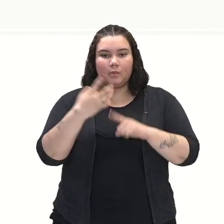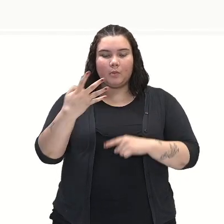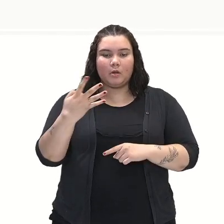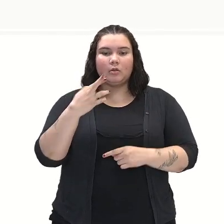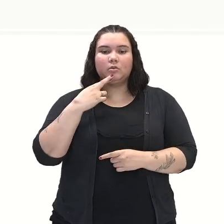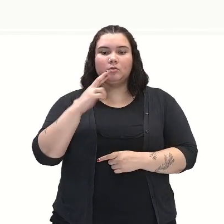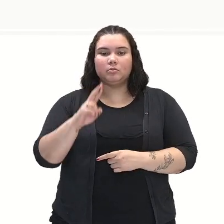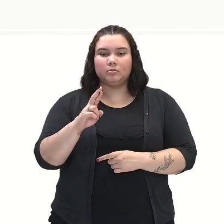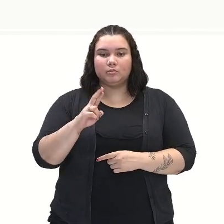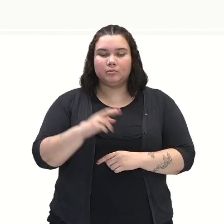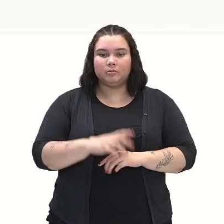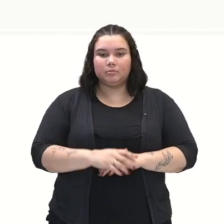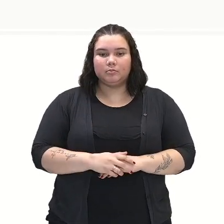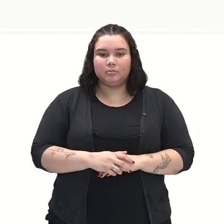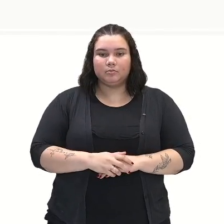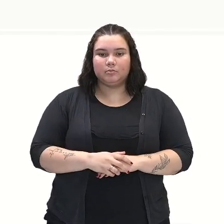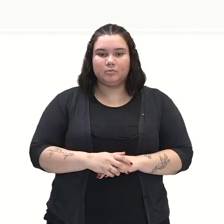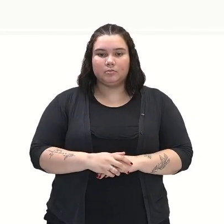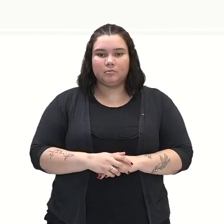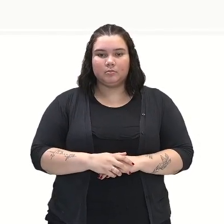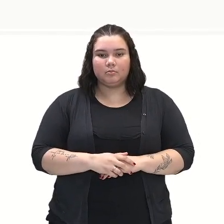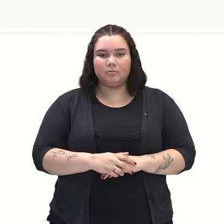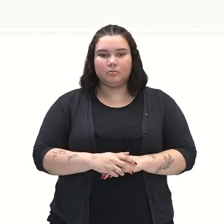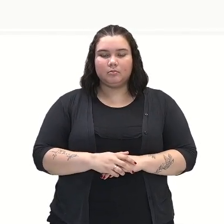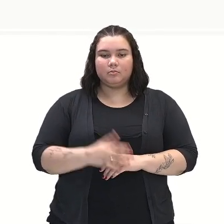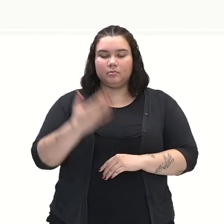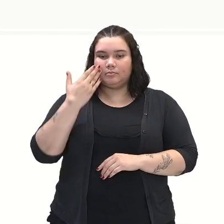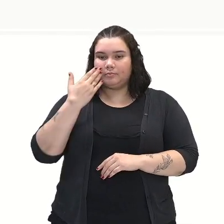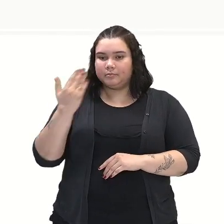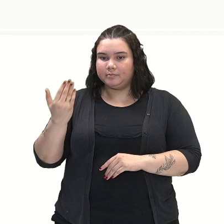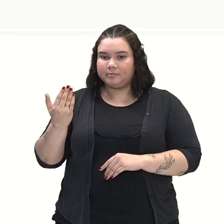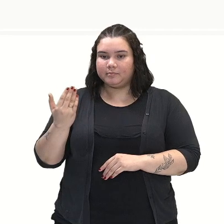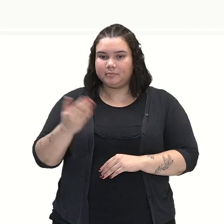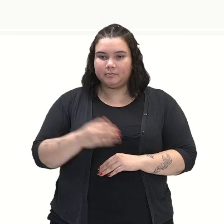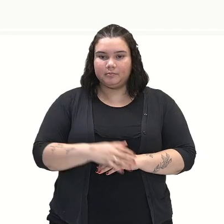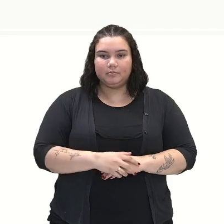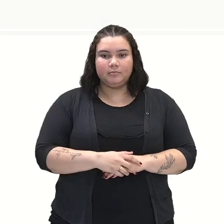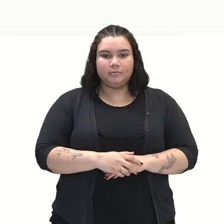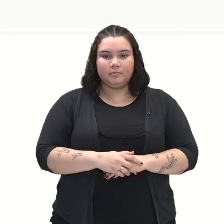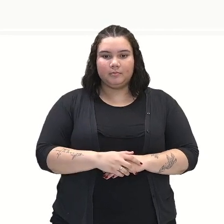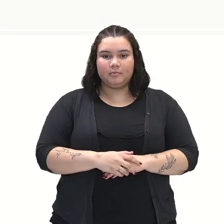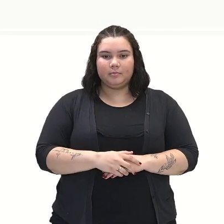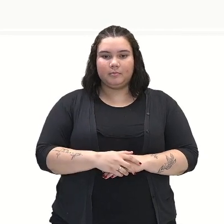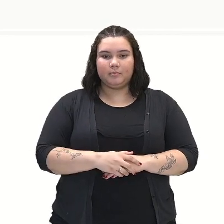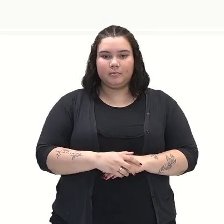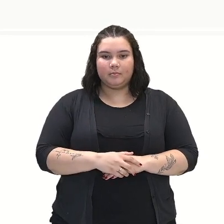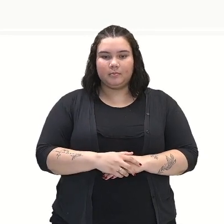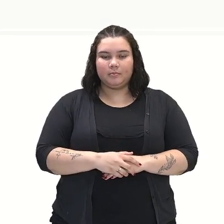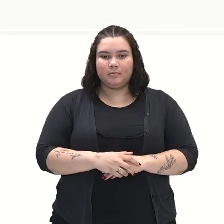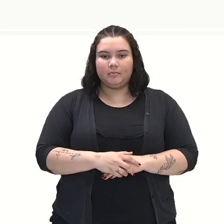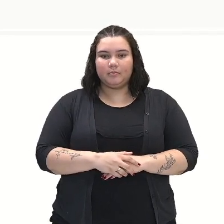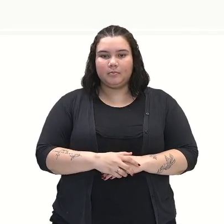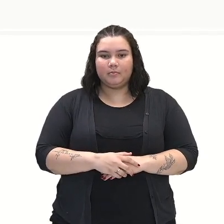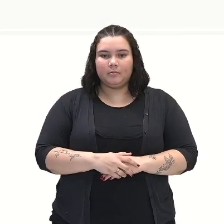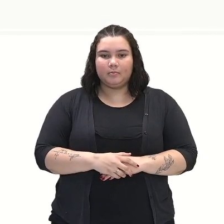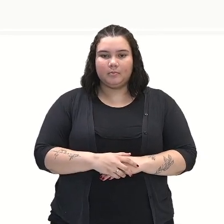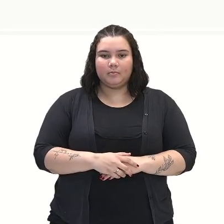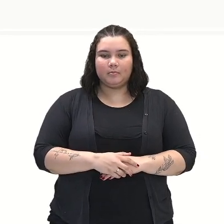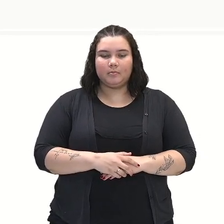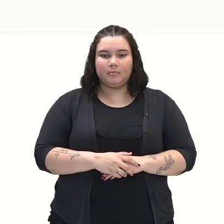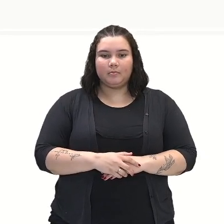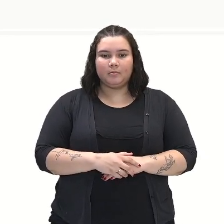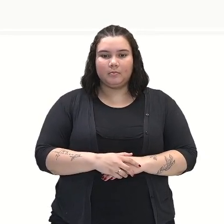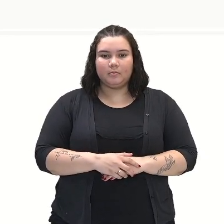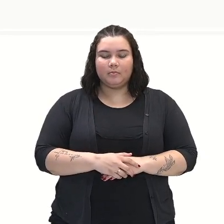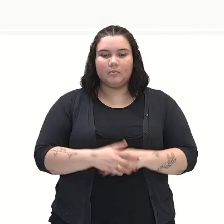4, 4 vezes 6, 24, vai 2. 4 vezes 1, 4, mais 2, 6.